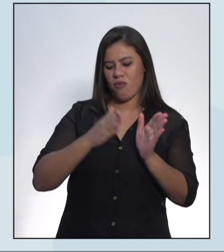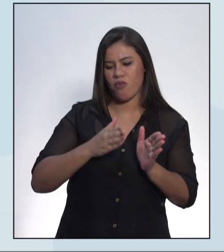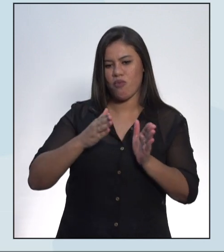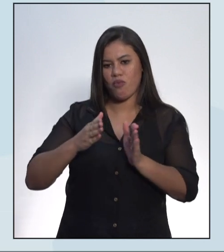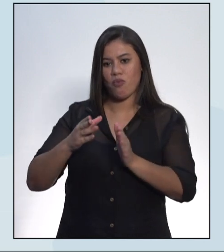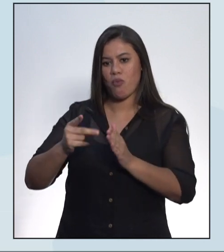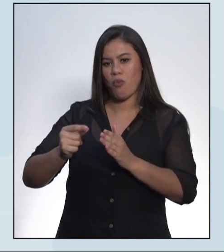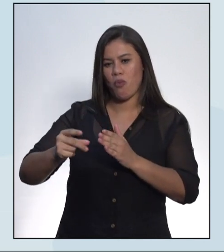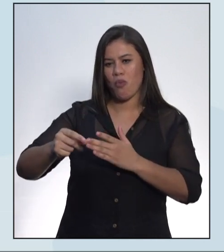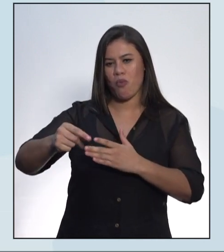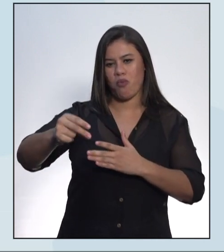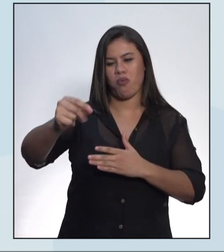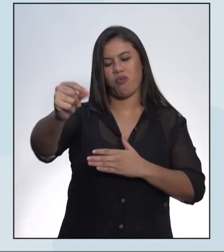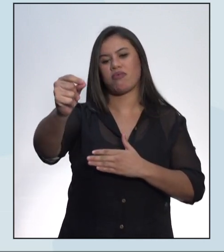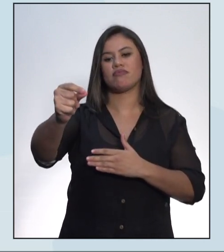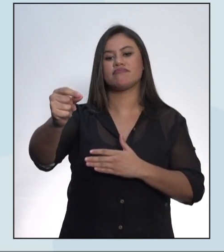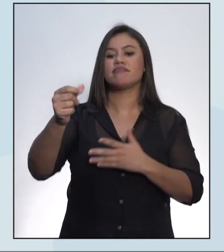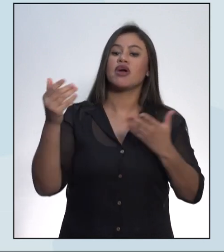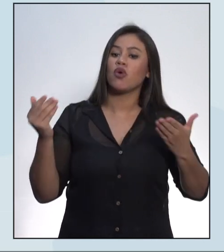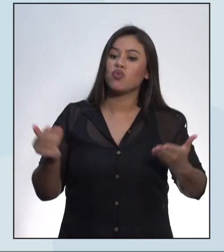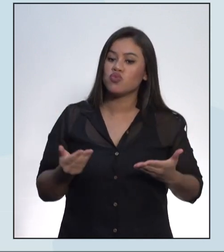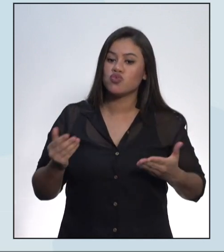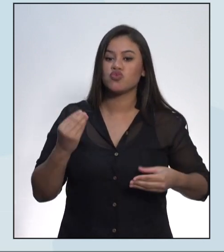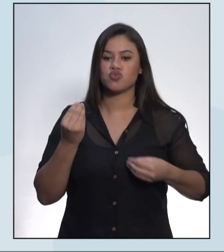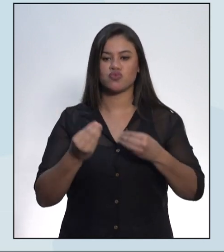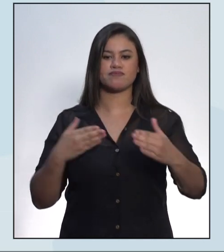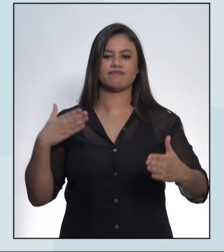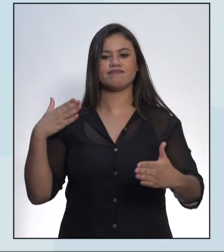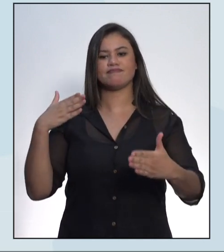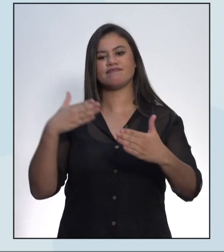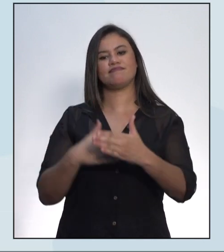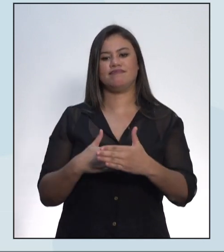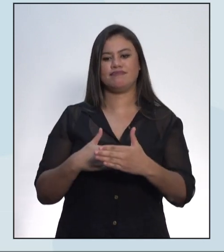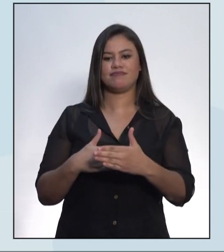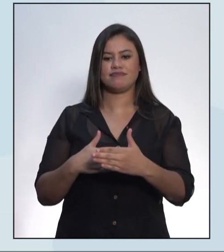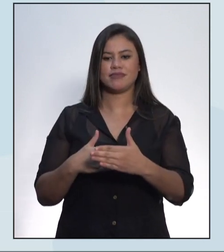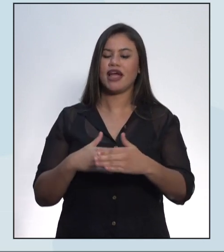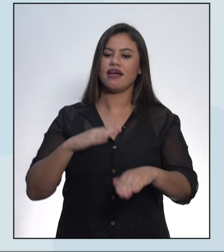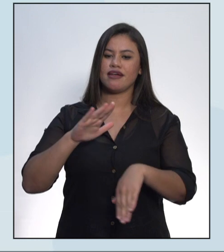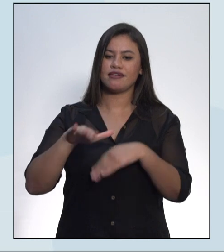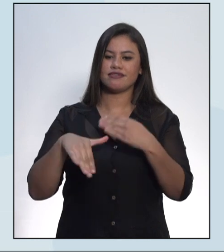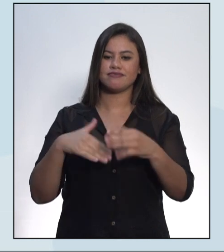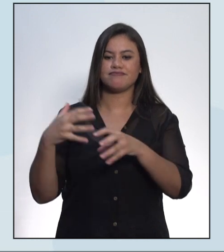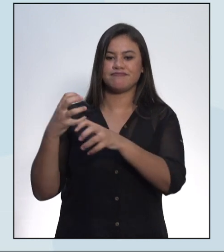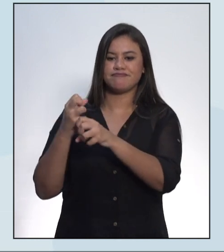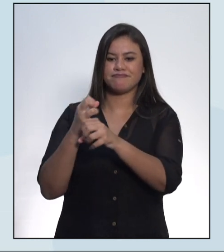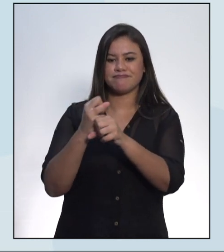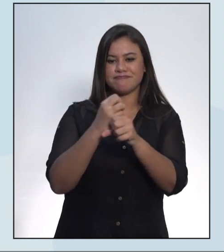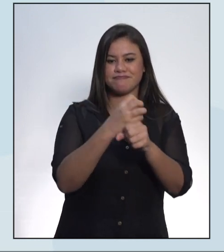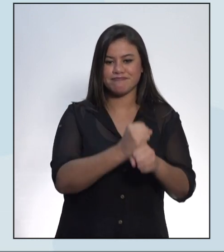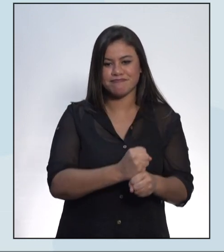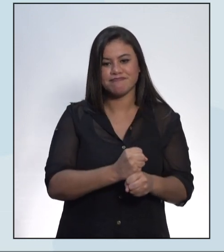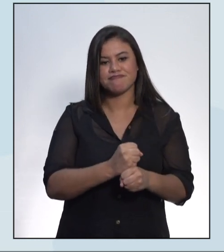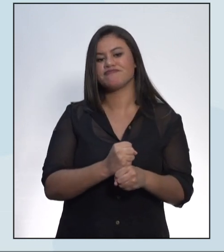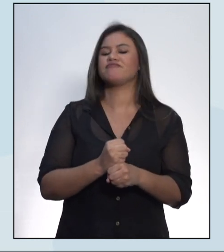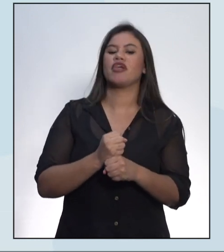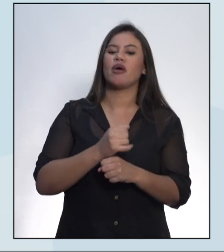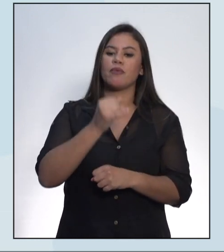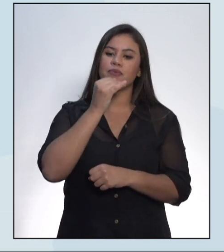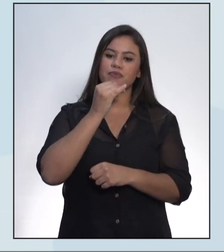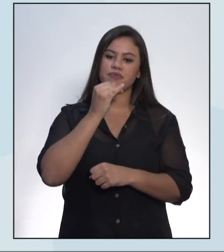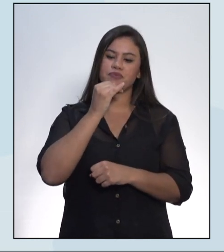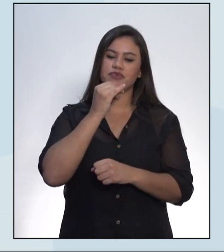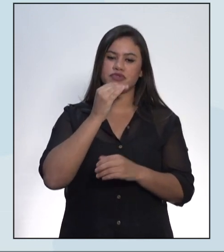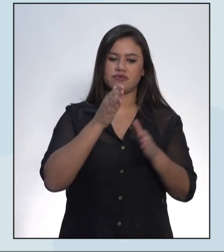nós vamos determinar um limite nela. Determinando um limite, nós vamos calcular todos os termos dela. Por exemplo, uma sequência